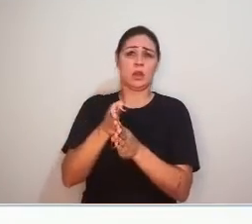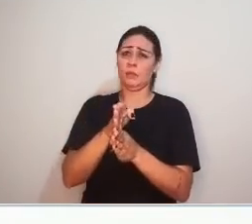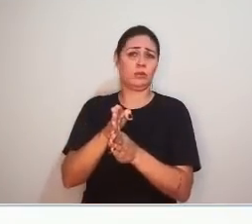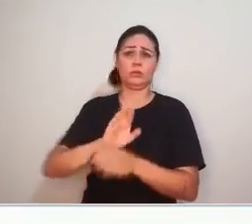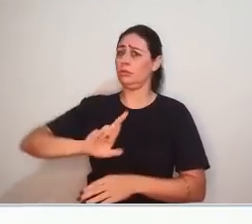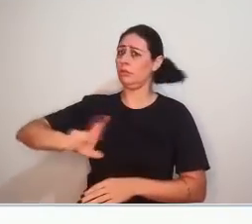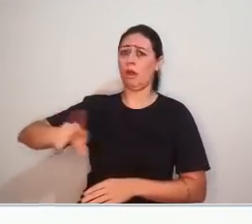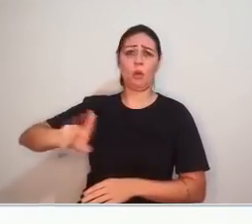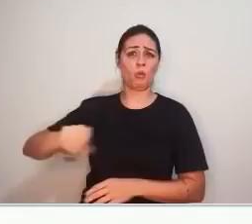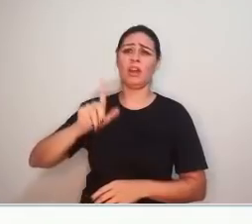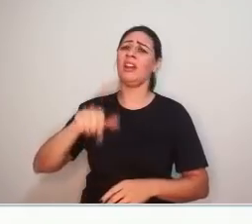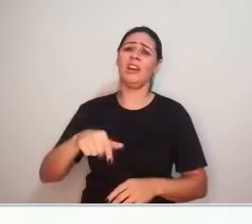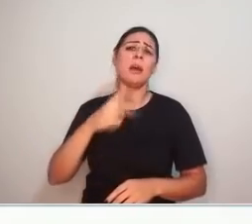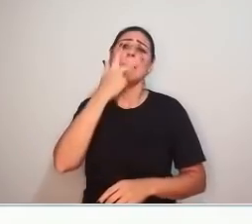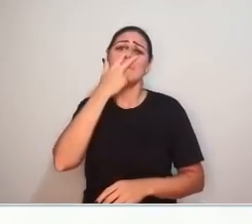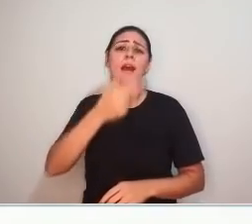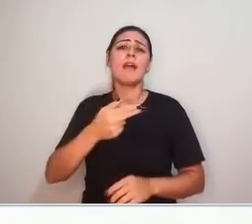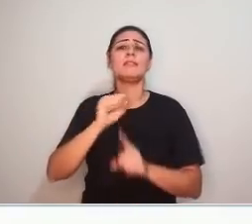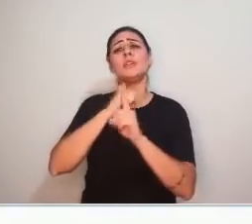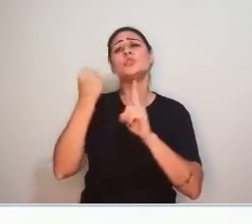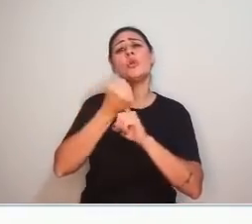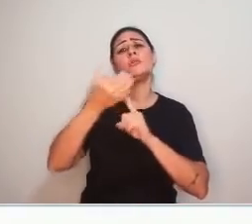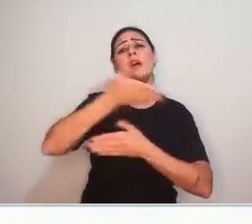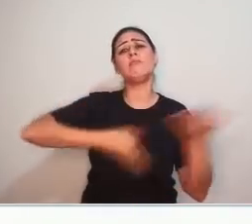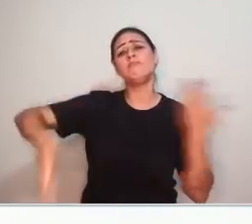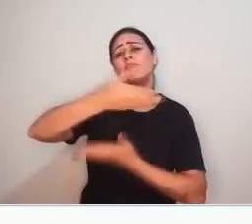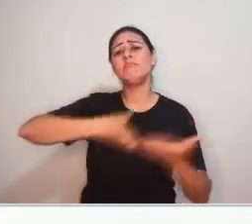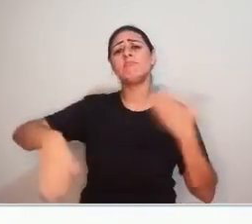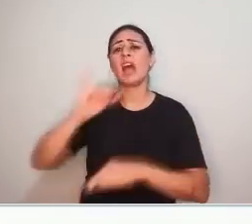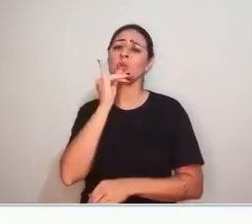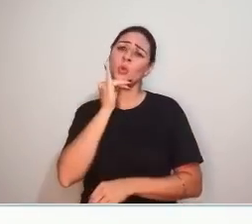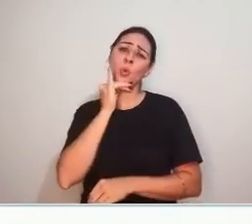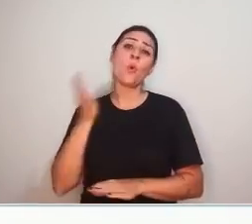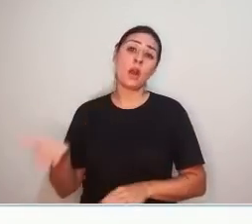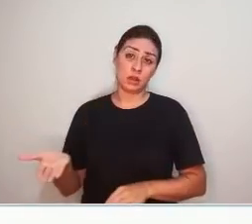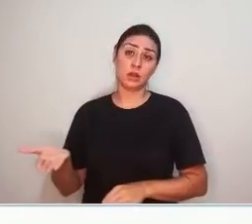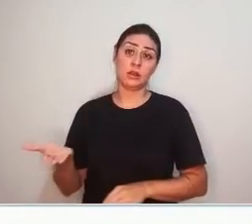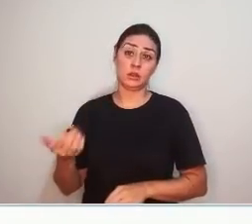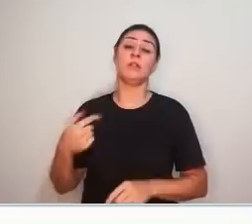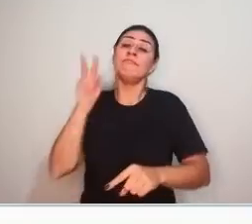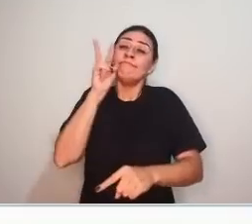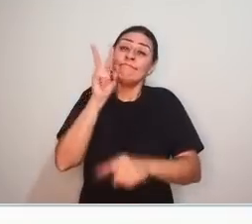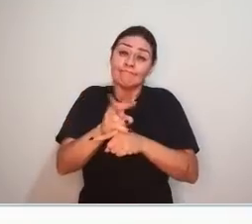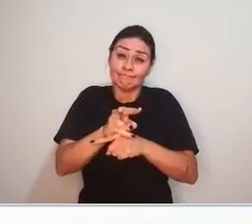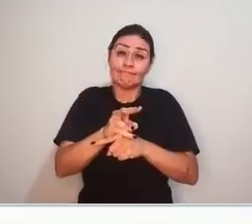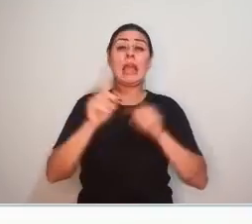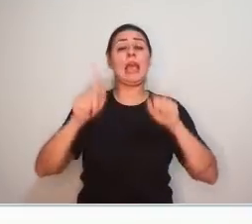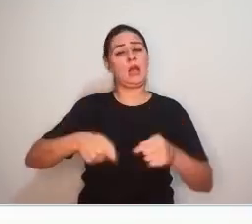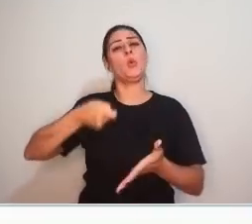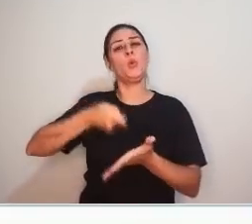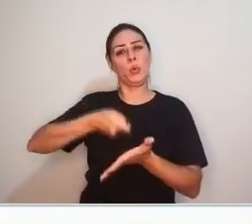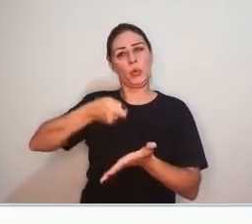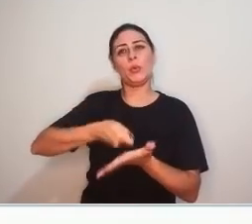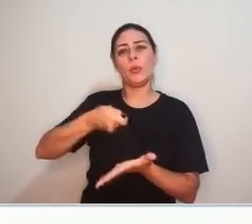com acesso à tecnologia que está lá passando algumas horas divertidas de socialização. Tá? A supervisão